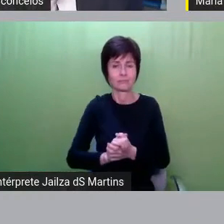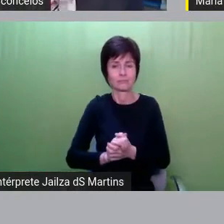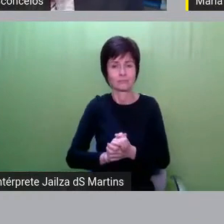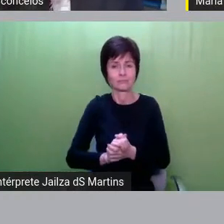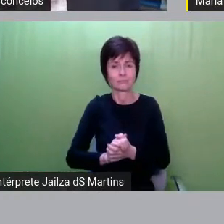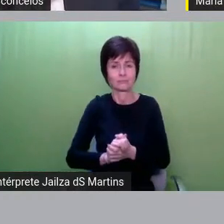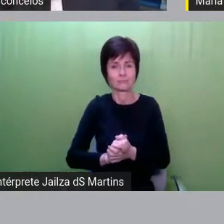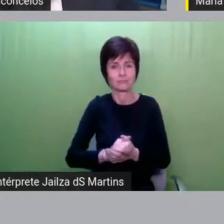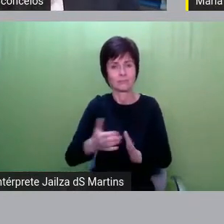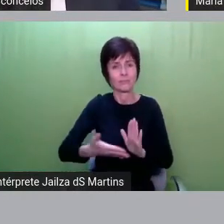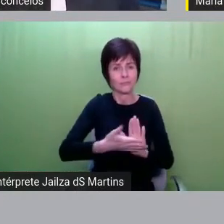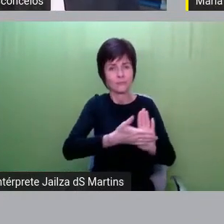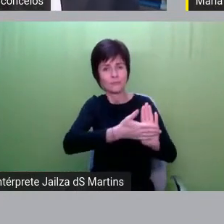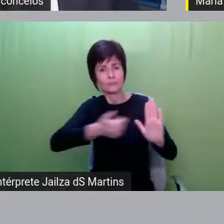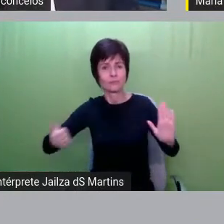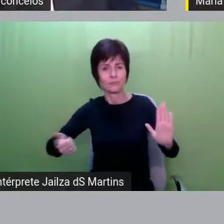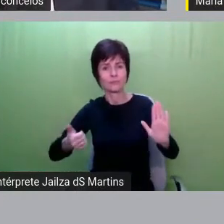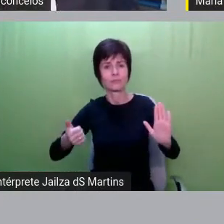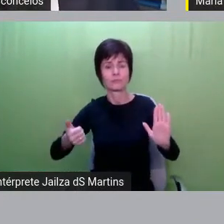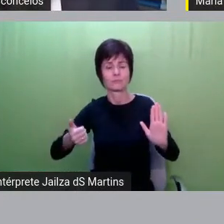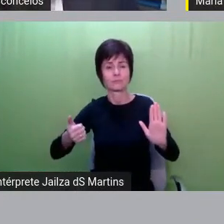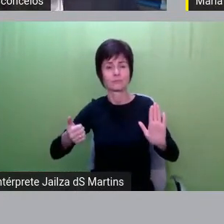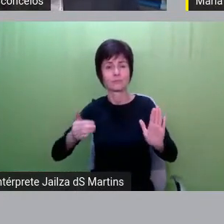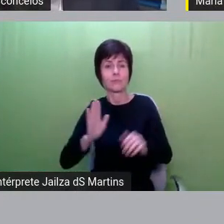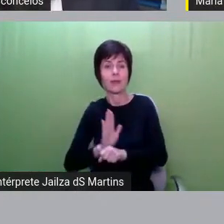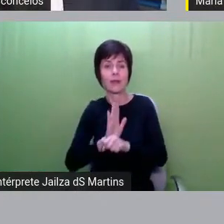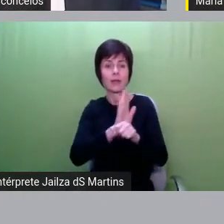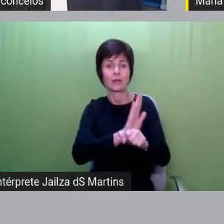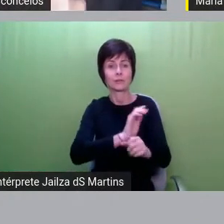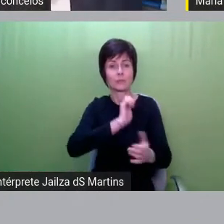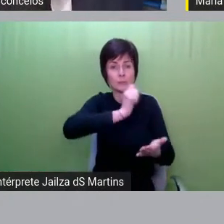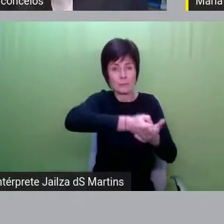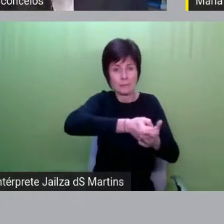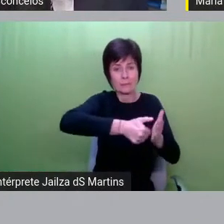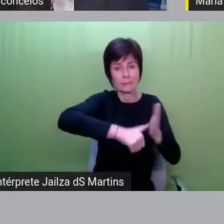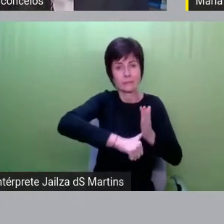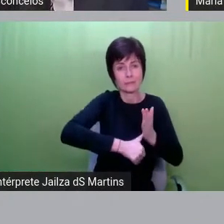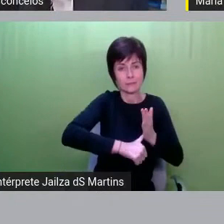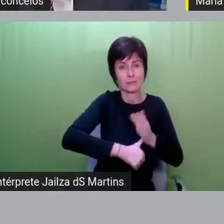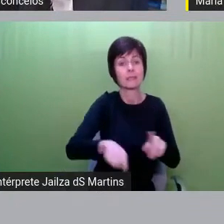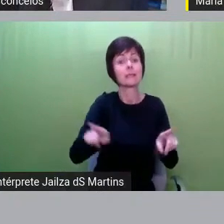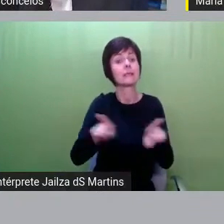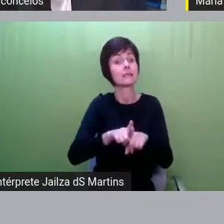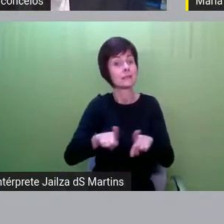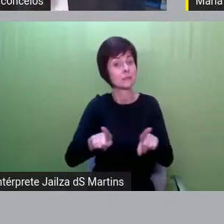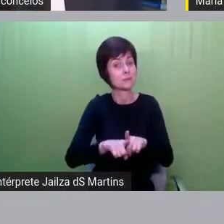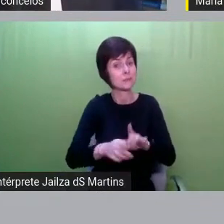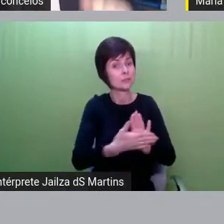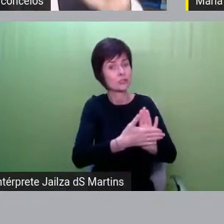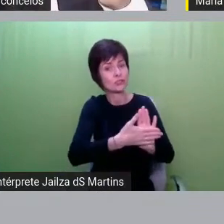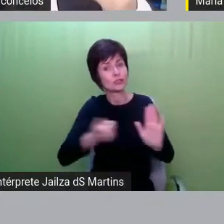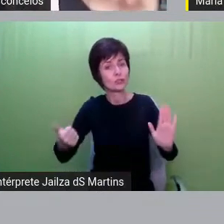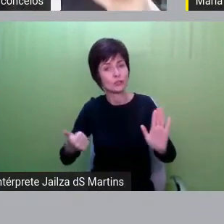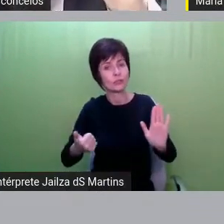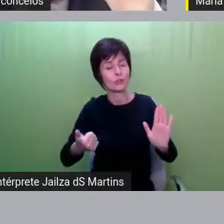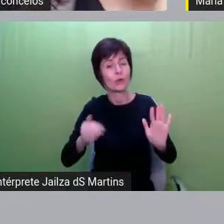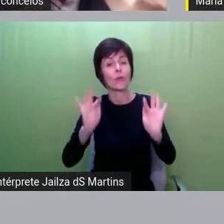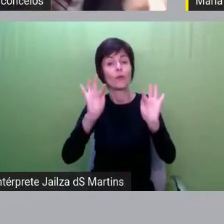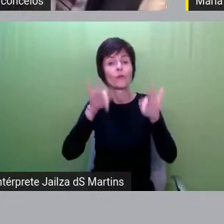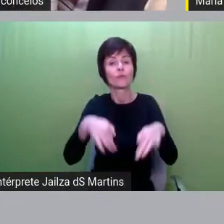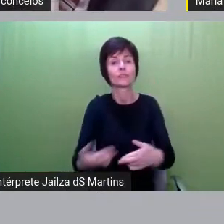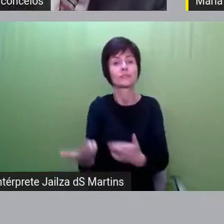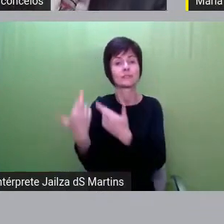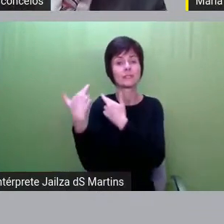Retirou abruptamente a contribuição sindical obrigatória e, simultaneamente, atribuiu a responsabilidade